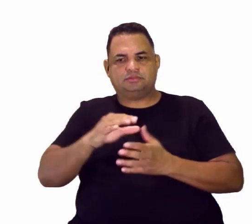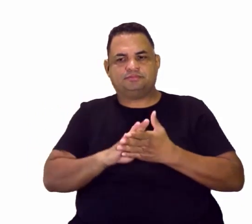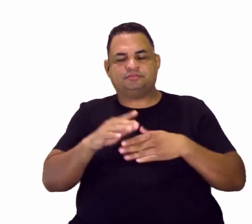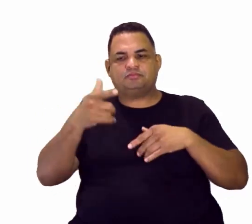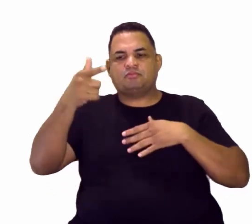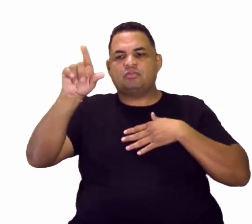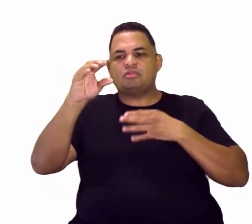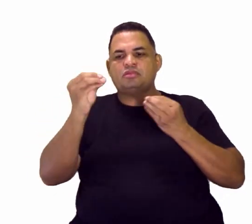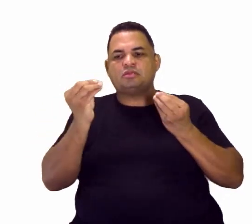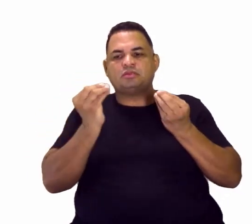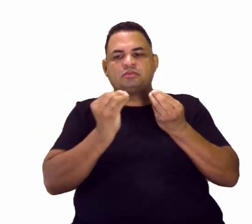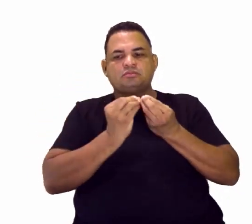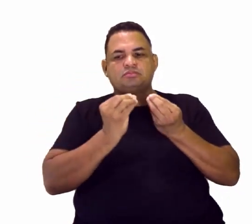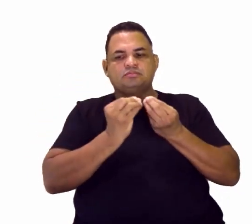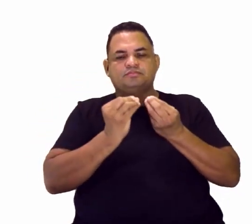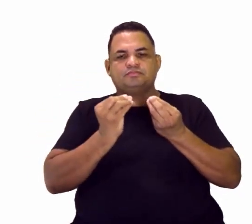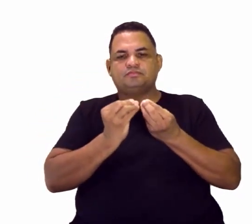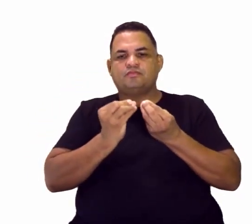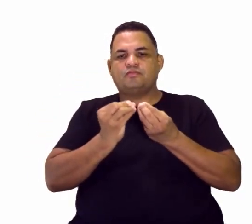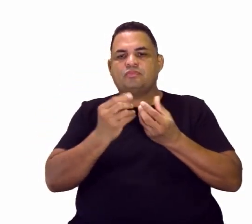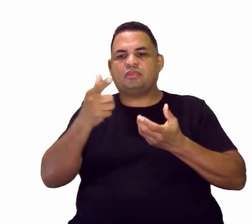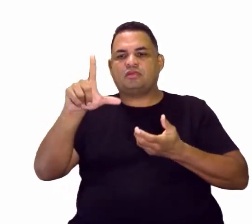nas outras moléculas que tiverem